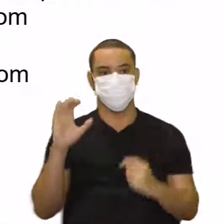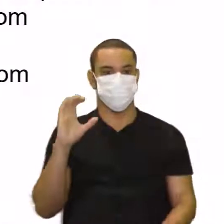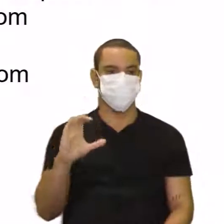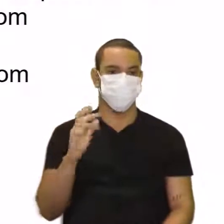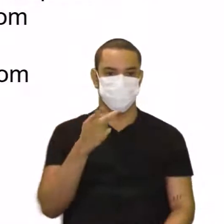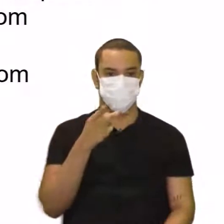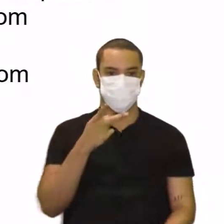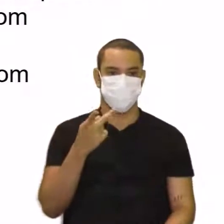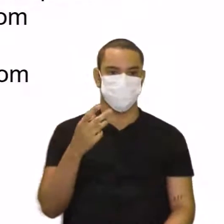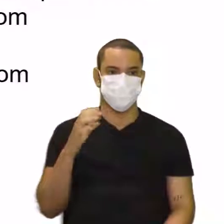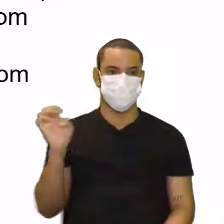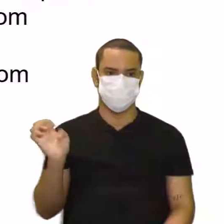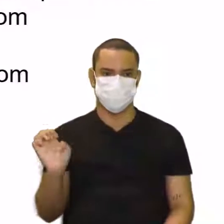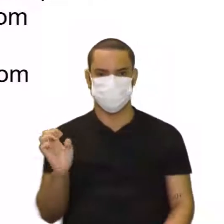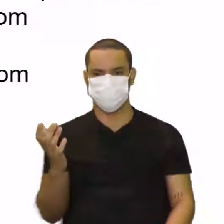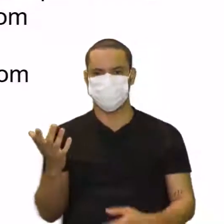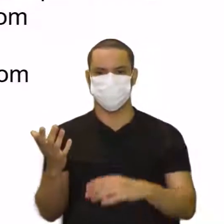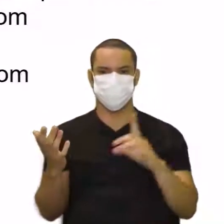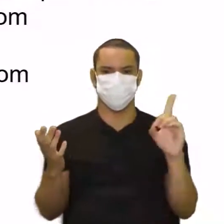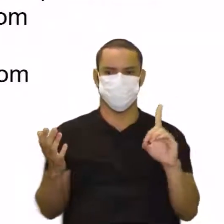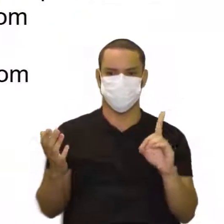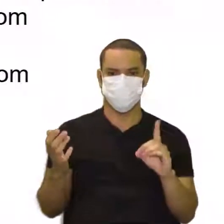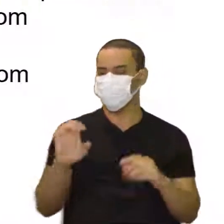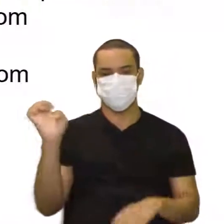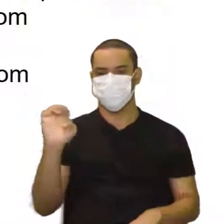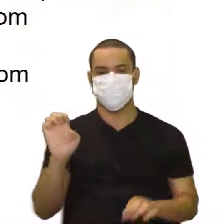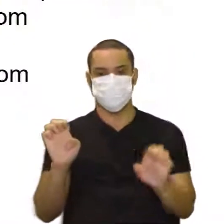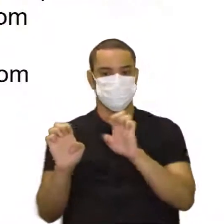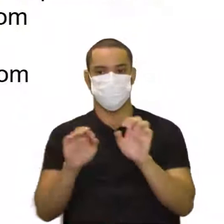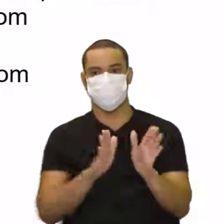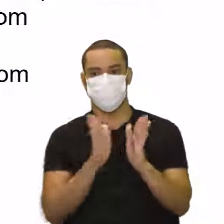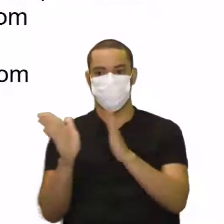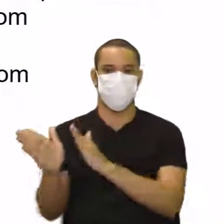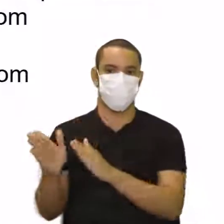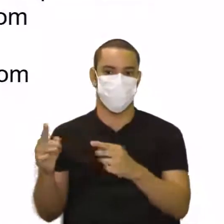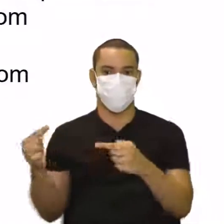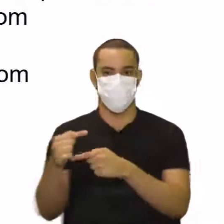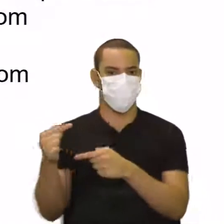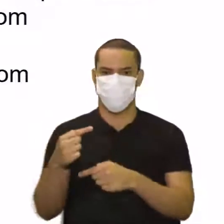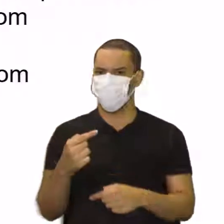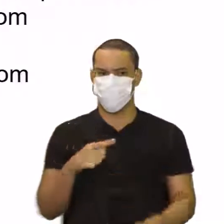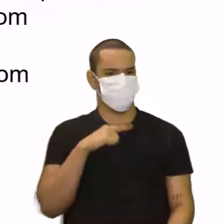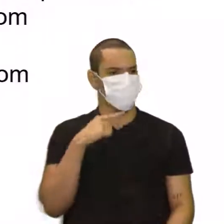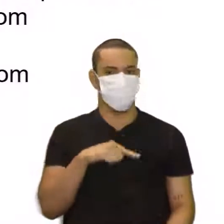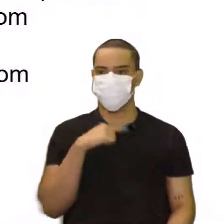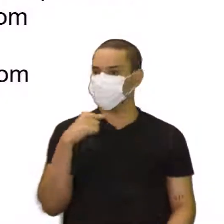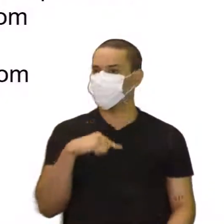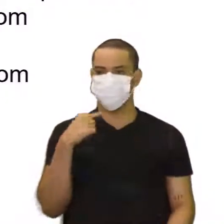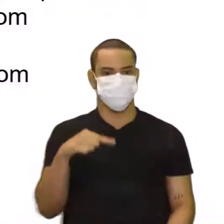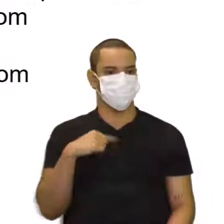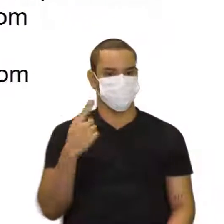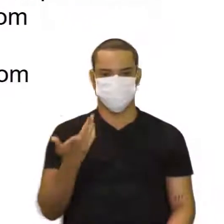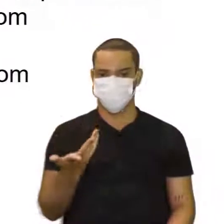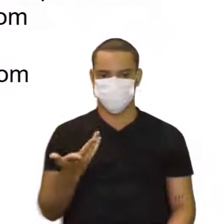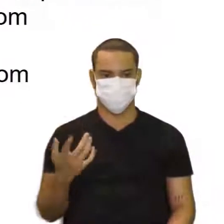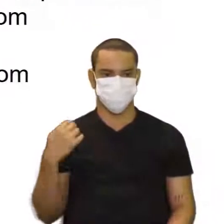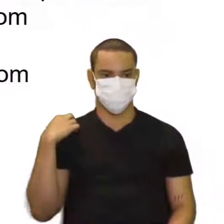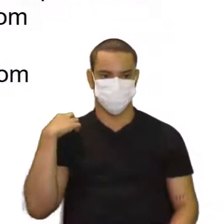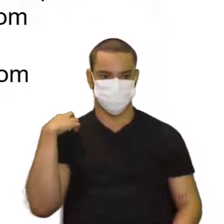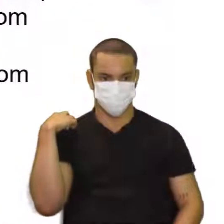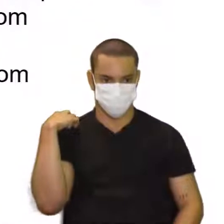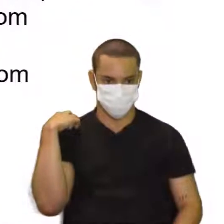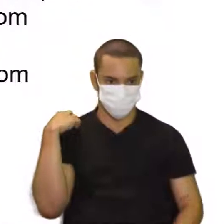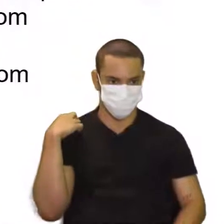fala mover para a esquerda e o ímã para a esquerda, com a mesma polaridade, esquerda, esquerda, mesmo sentido, não rola, né, pessoal? Letra